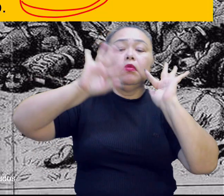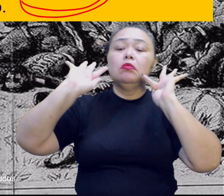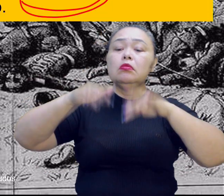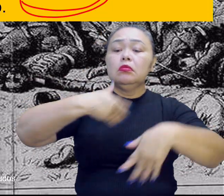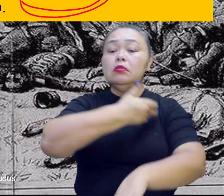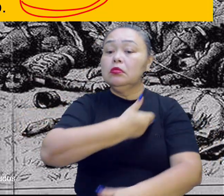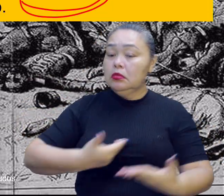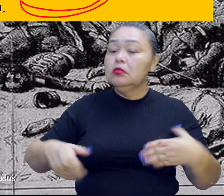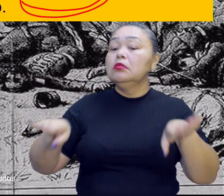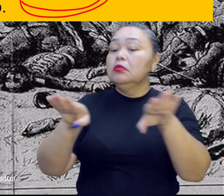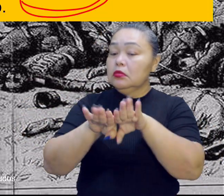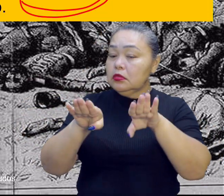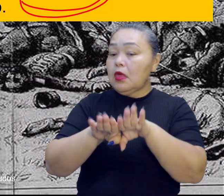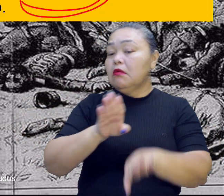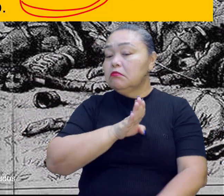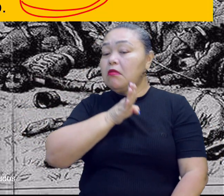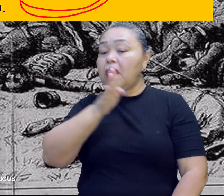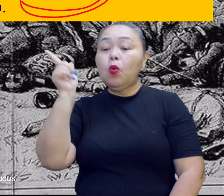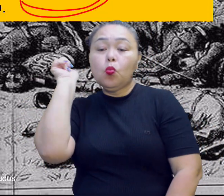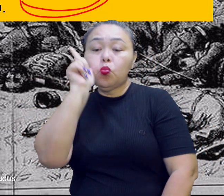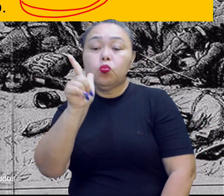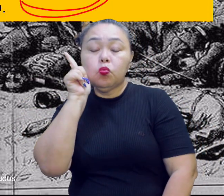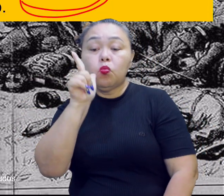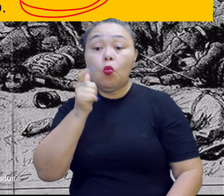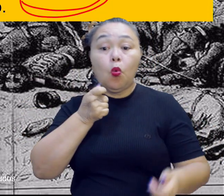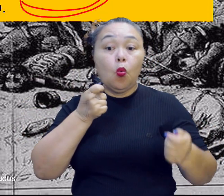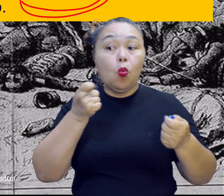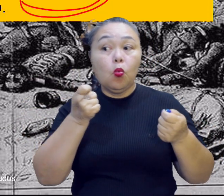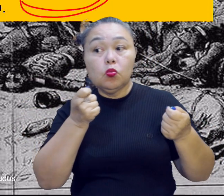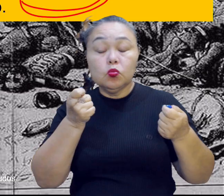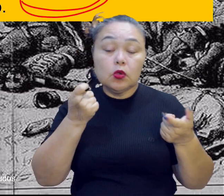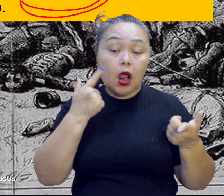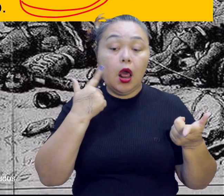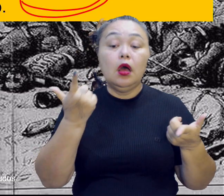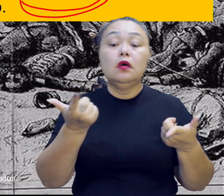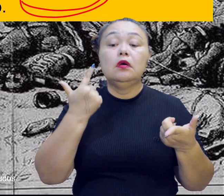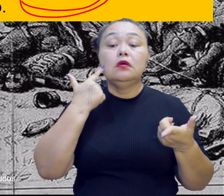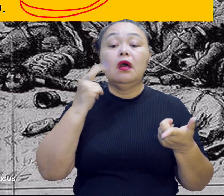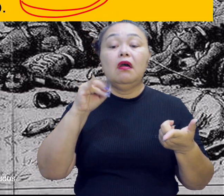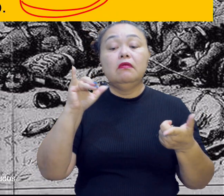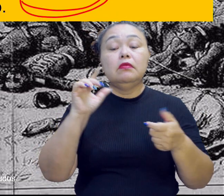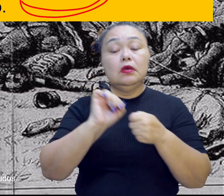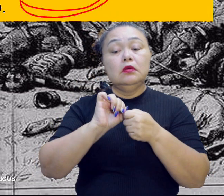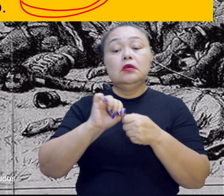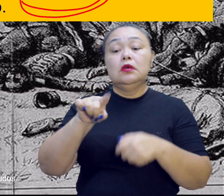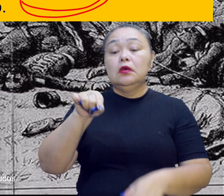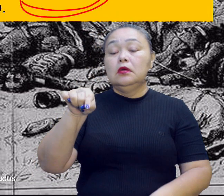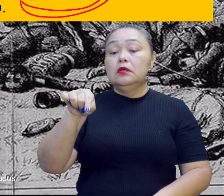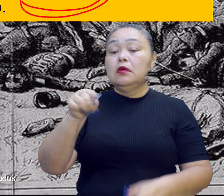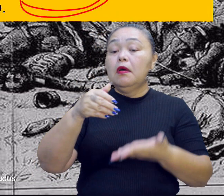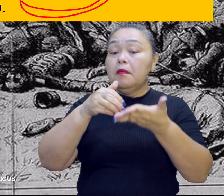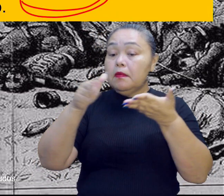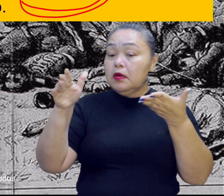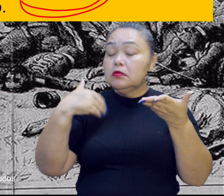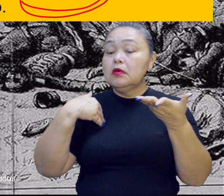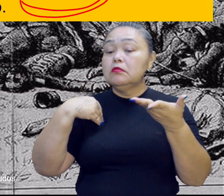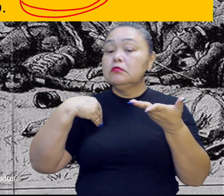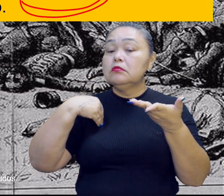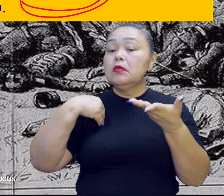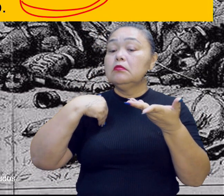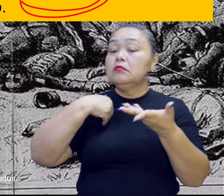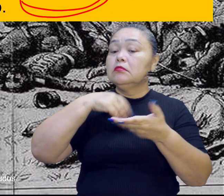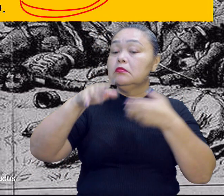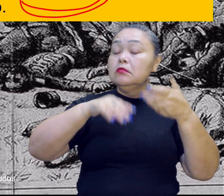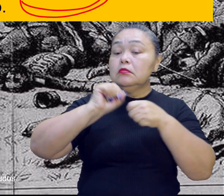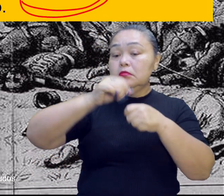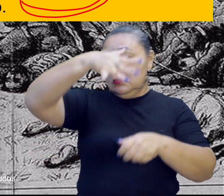o governo também vai conseguir conter essa revolta e vai mandar a metade dos revoltosos